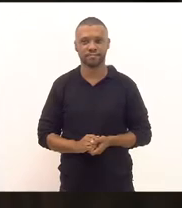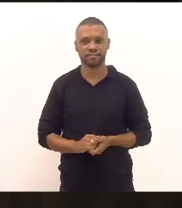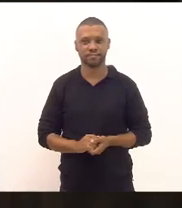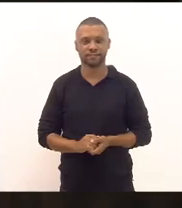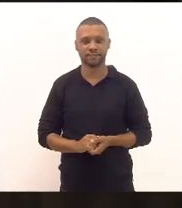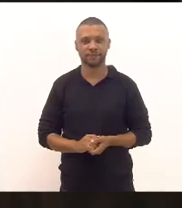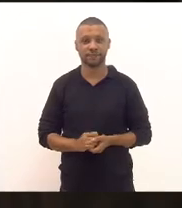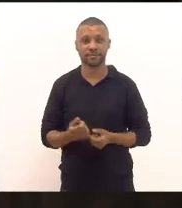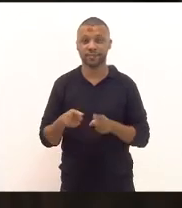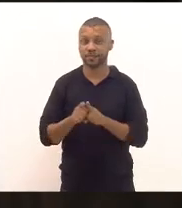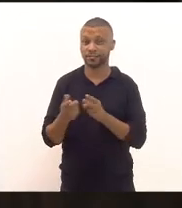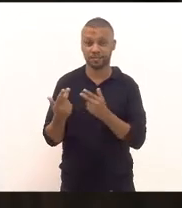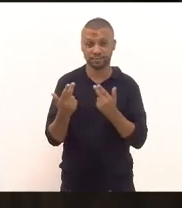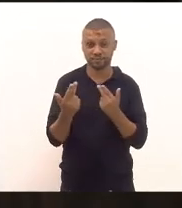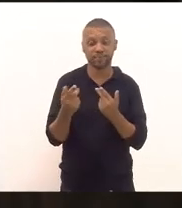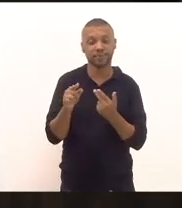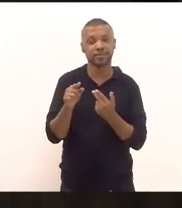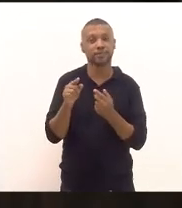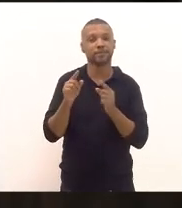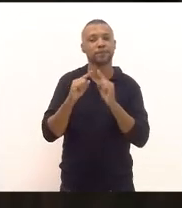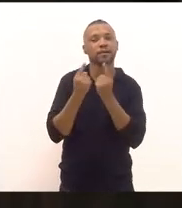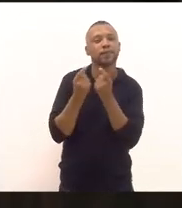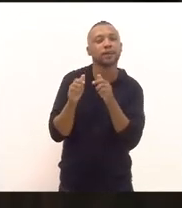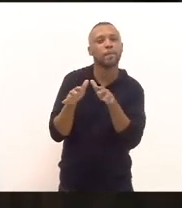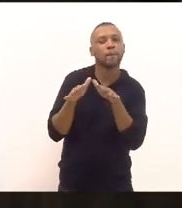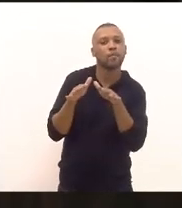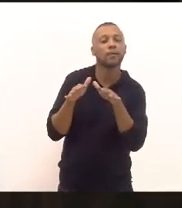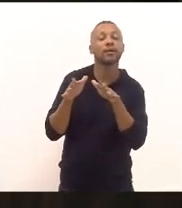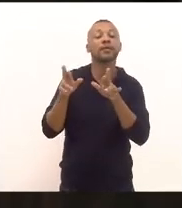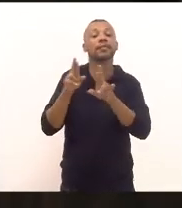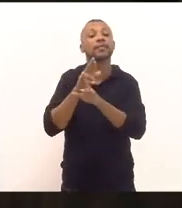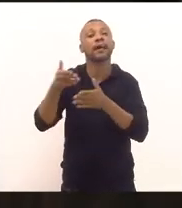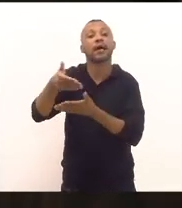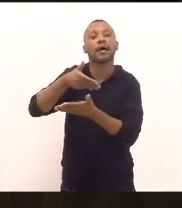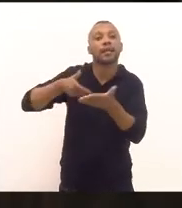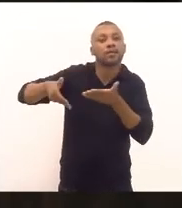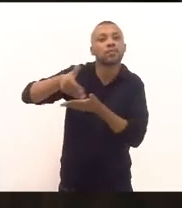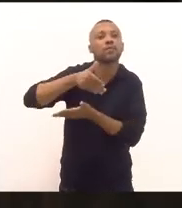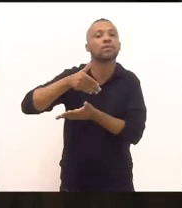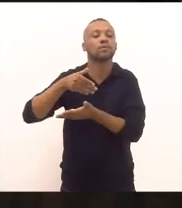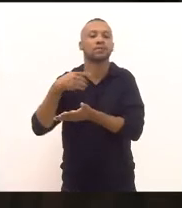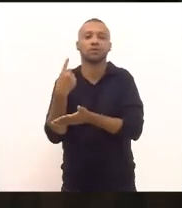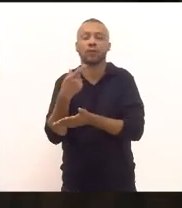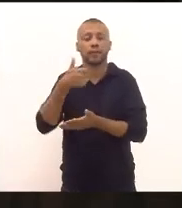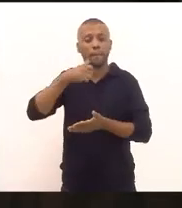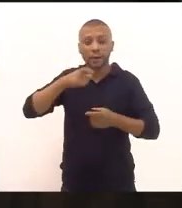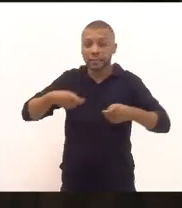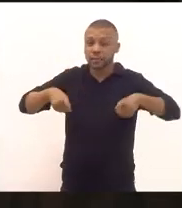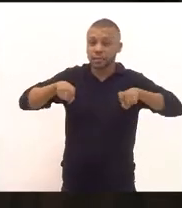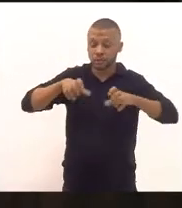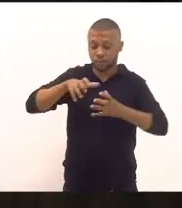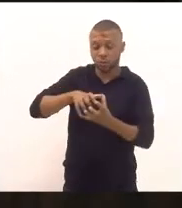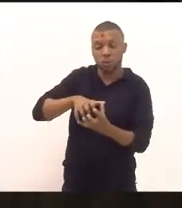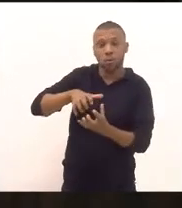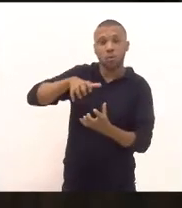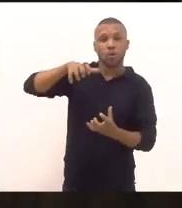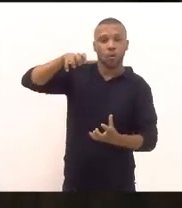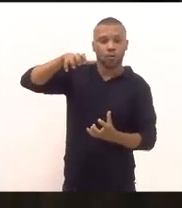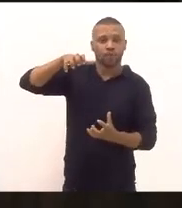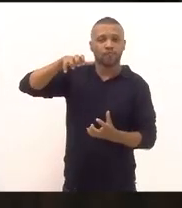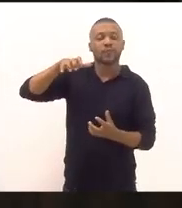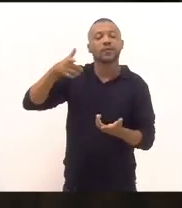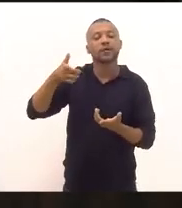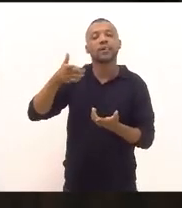foi a partir dessa audiência pública também da relação com as nossas mais velhas que